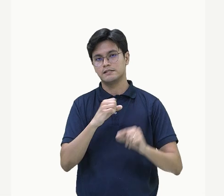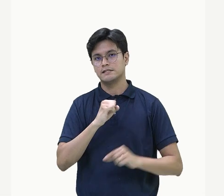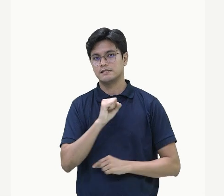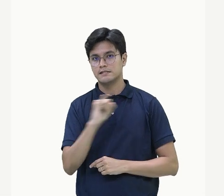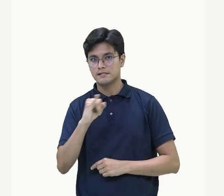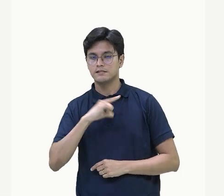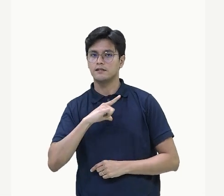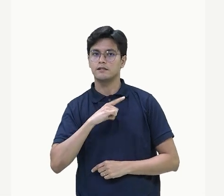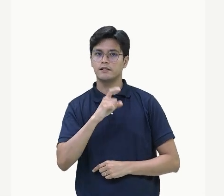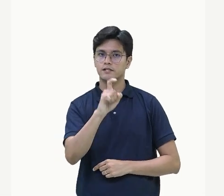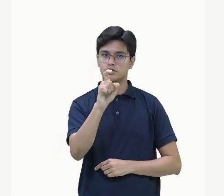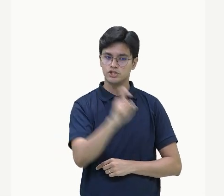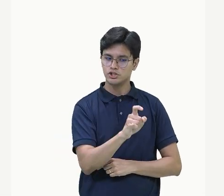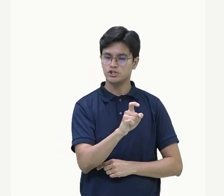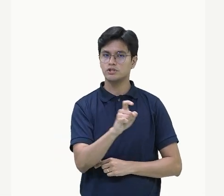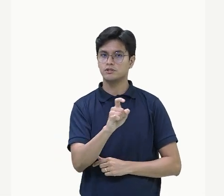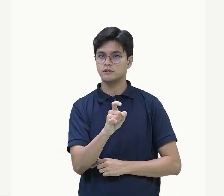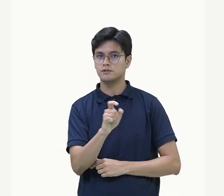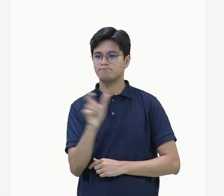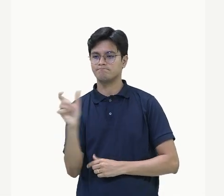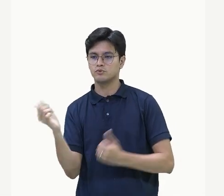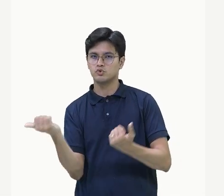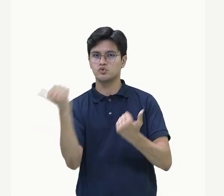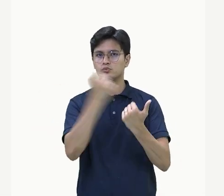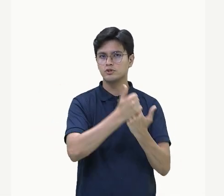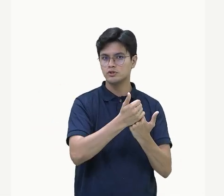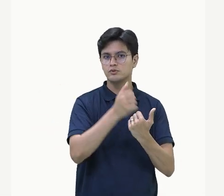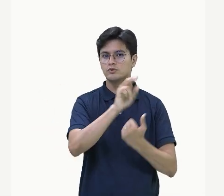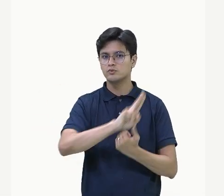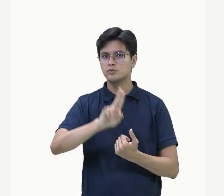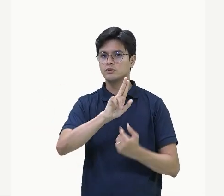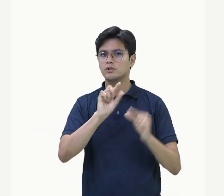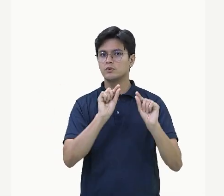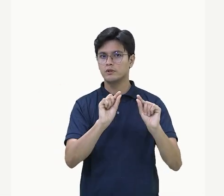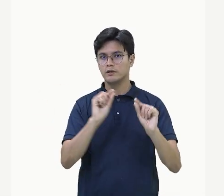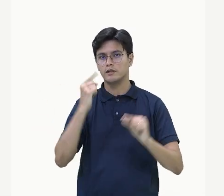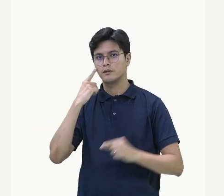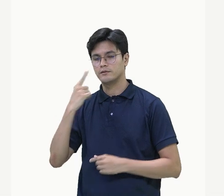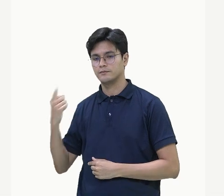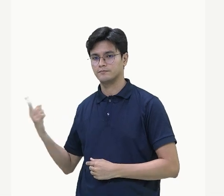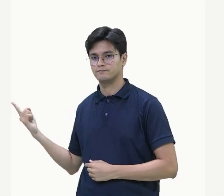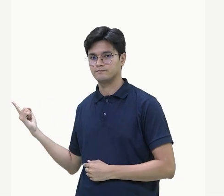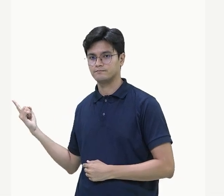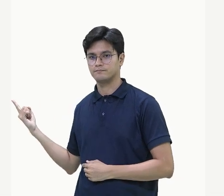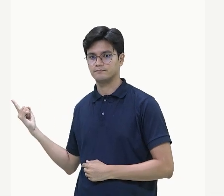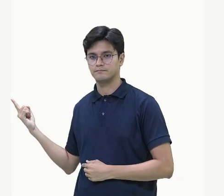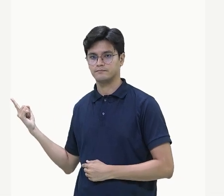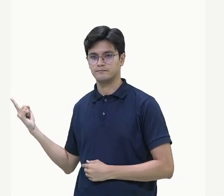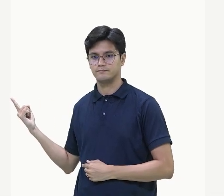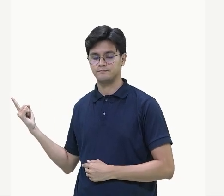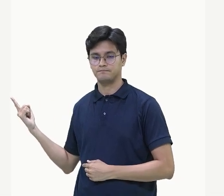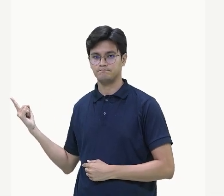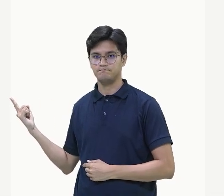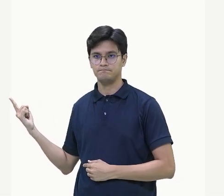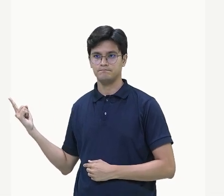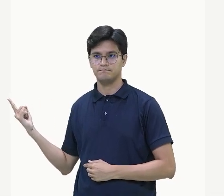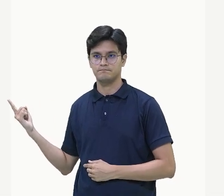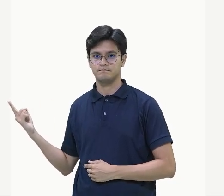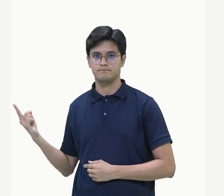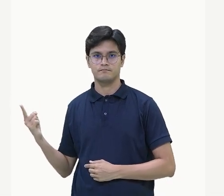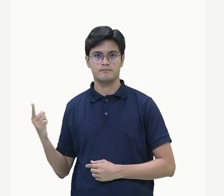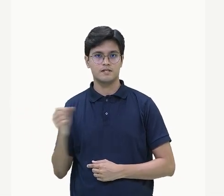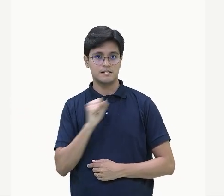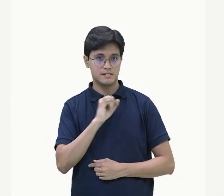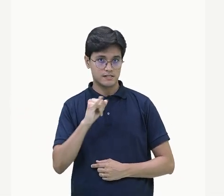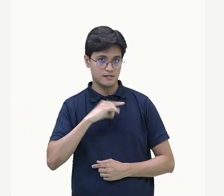Onde é que tem o x aqui na função g de x? Bem aqui, né? No logaritmando. Então, onde tem